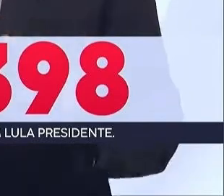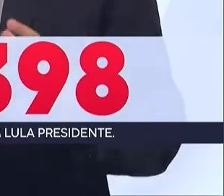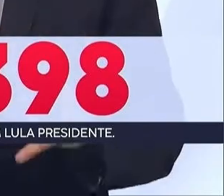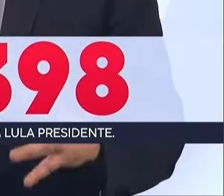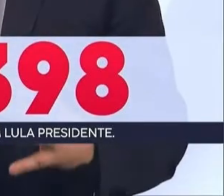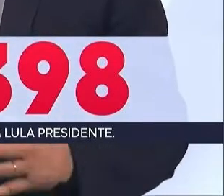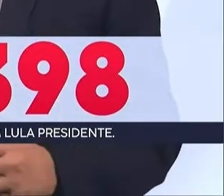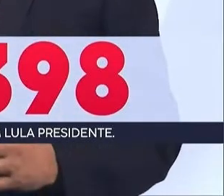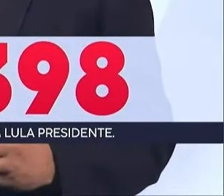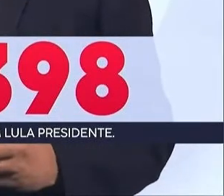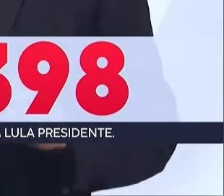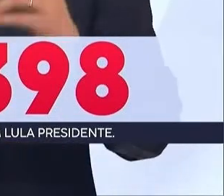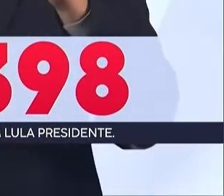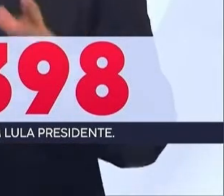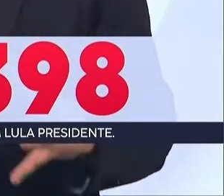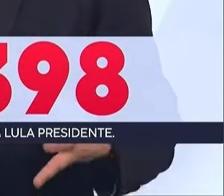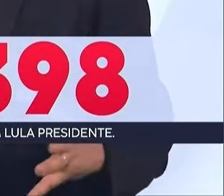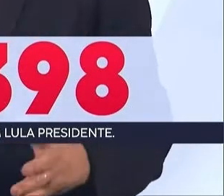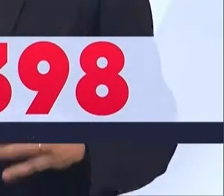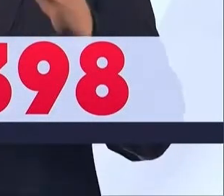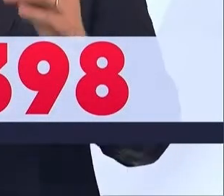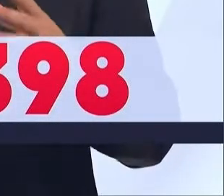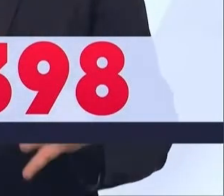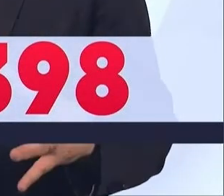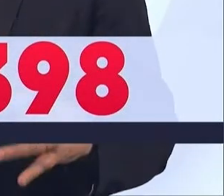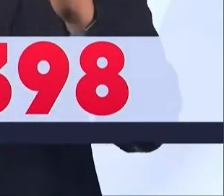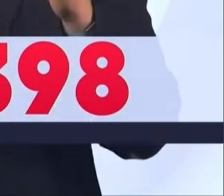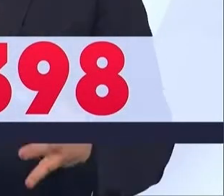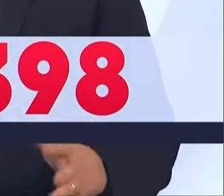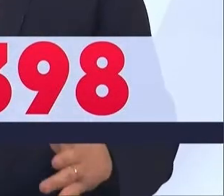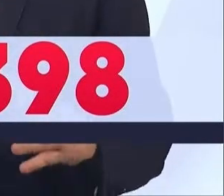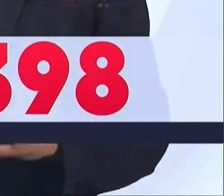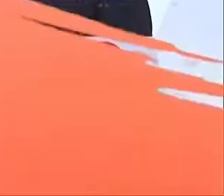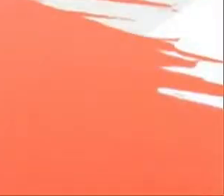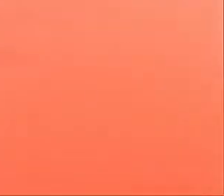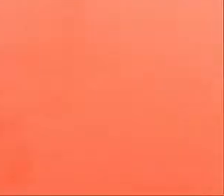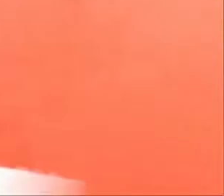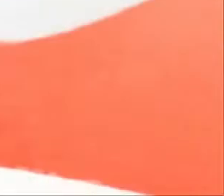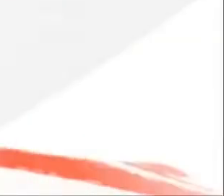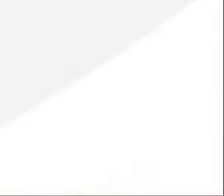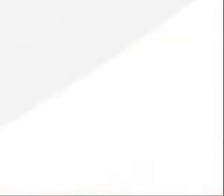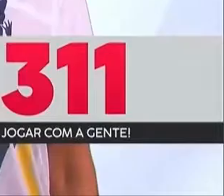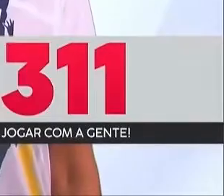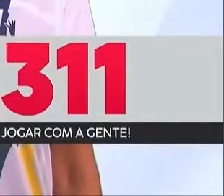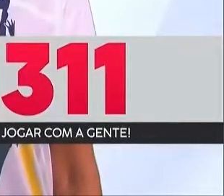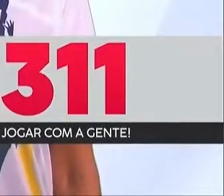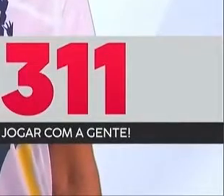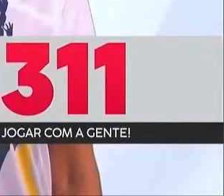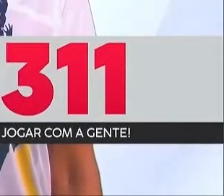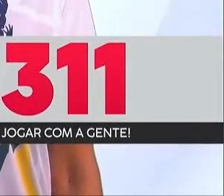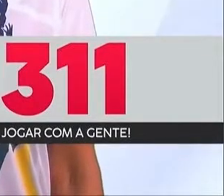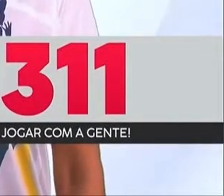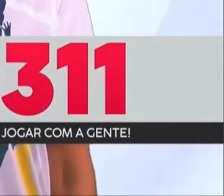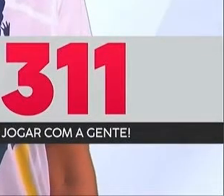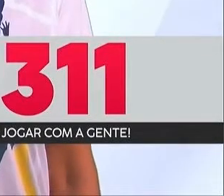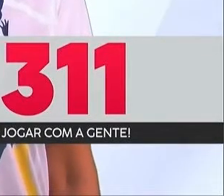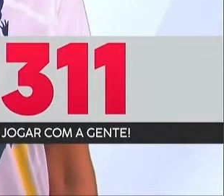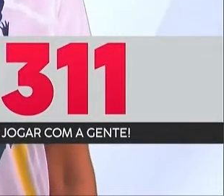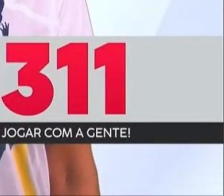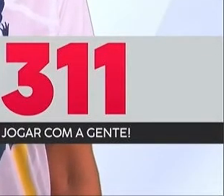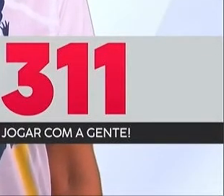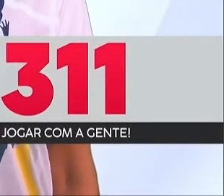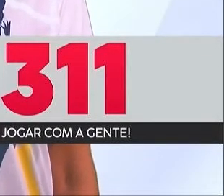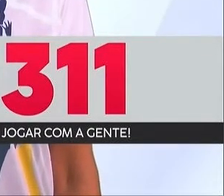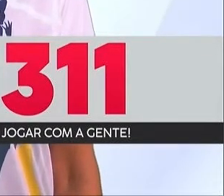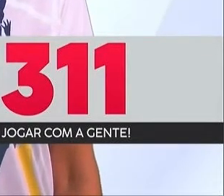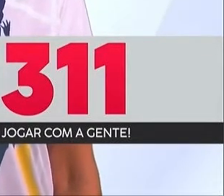para reconstruir o Brasil. Com o Lula presidente. Paulo Teixeira, 1398. Vote PT. Coletivo do Esporte Minorias. Time